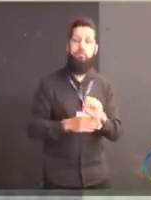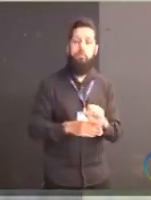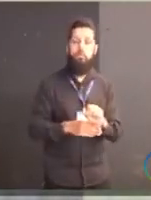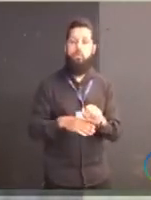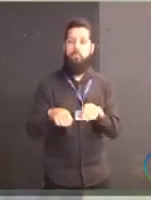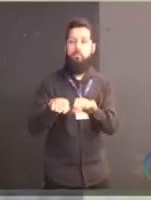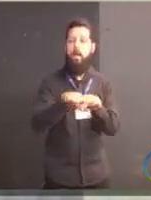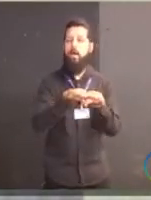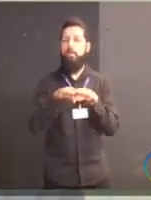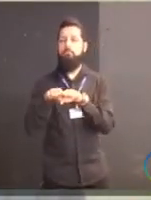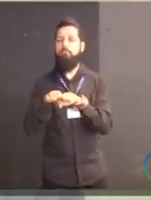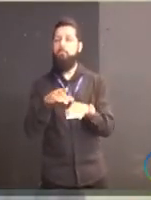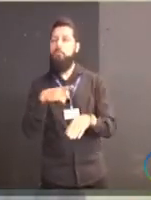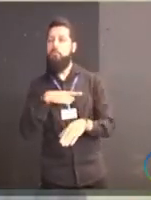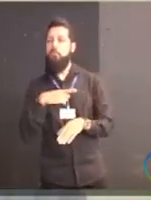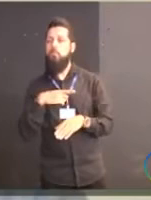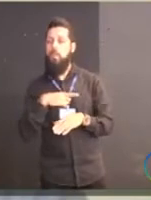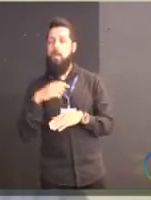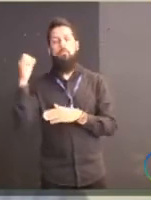estabilidade espiritual